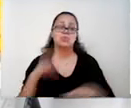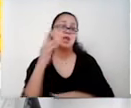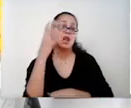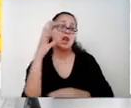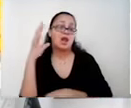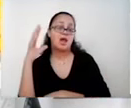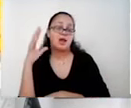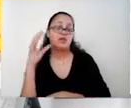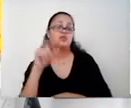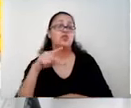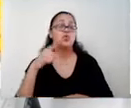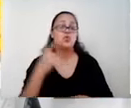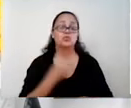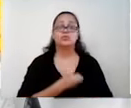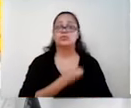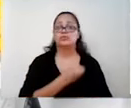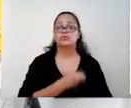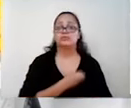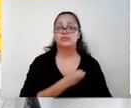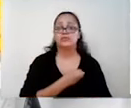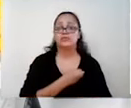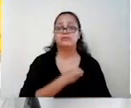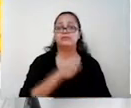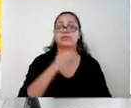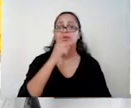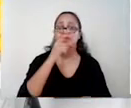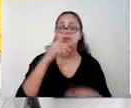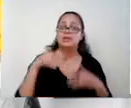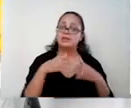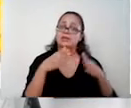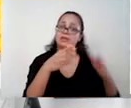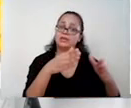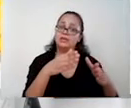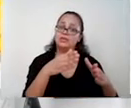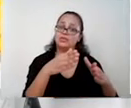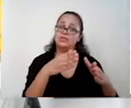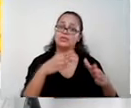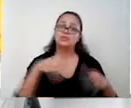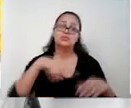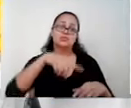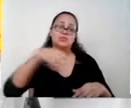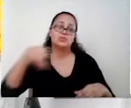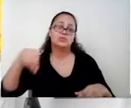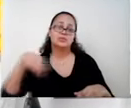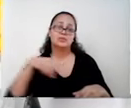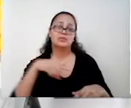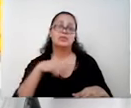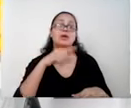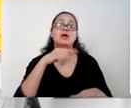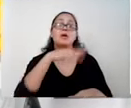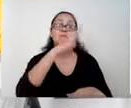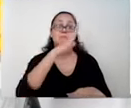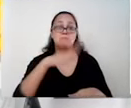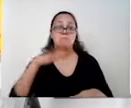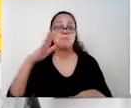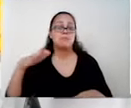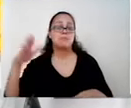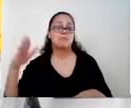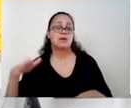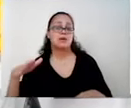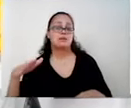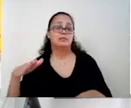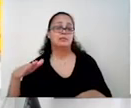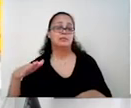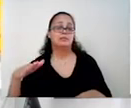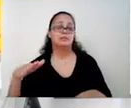ambientes aquáticos, como em lagos, rios, lagoas, mares, oceanos. A